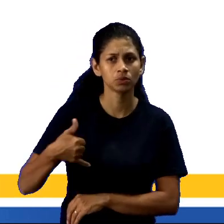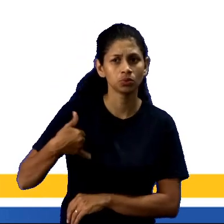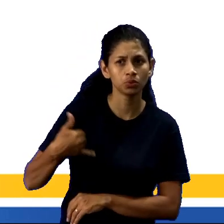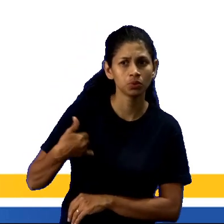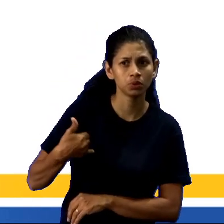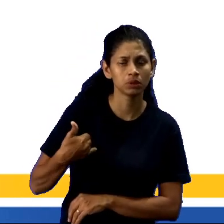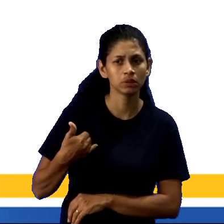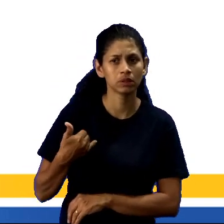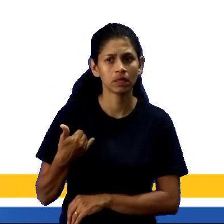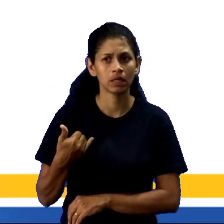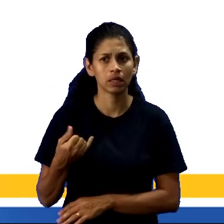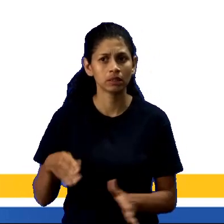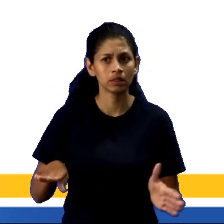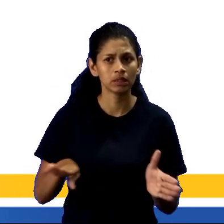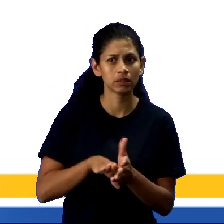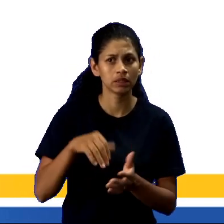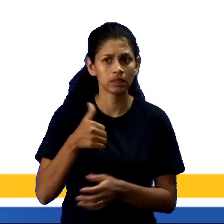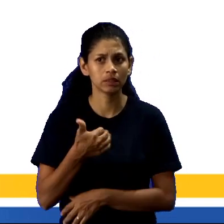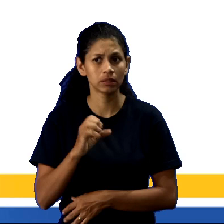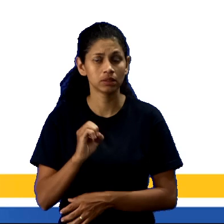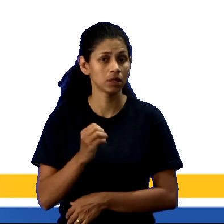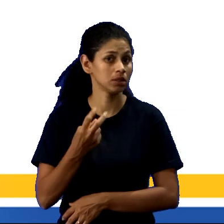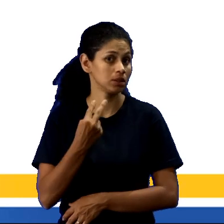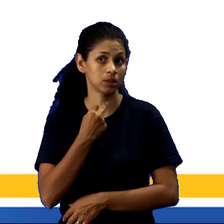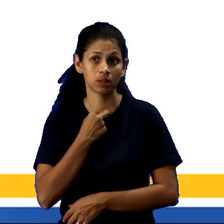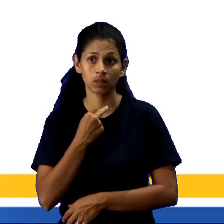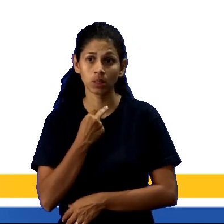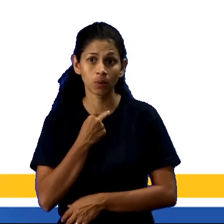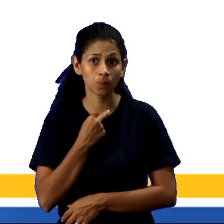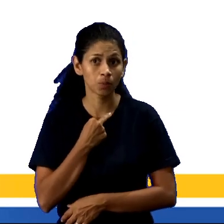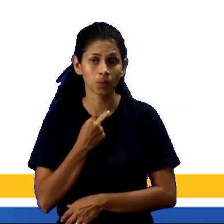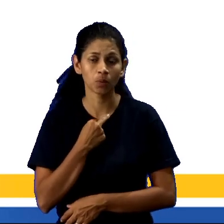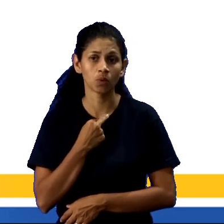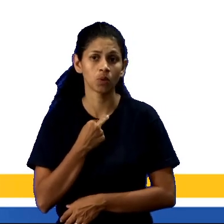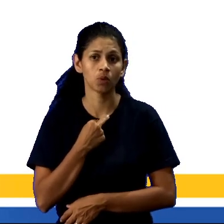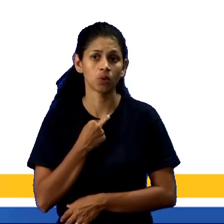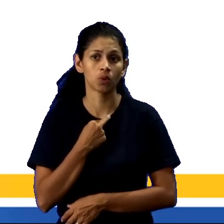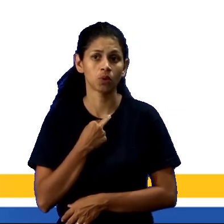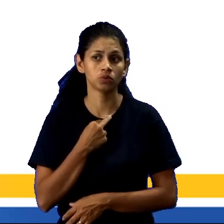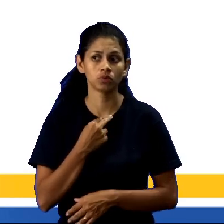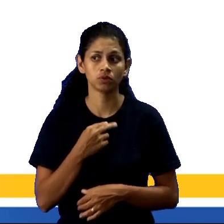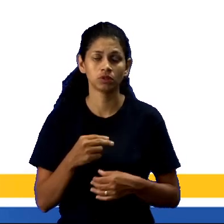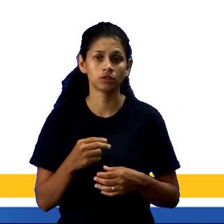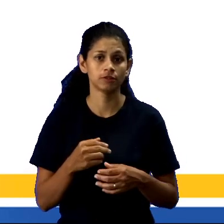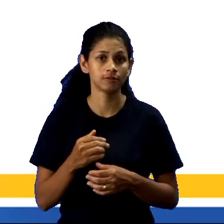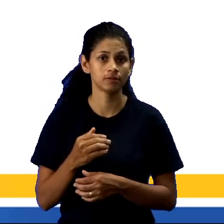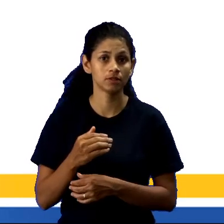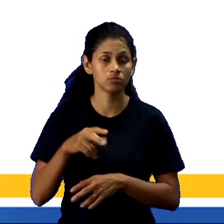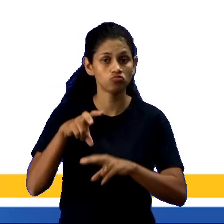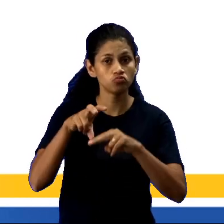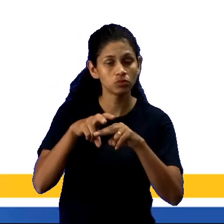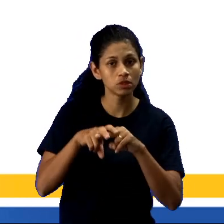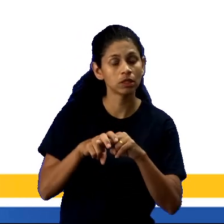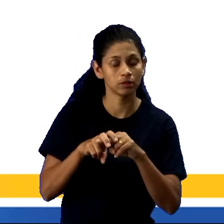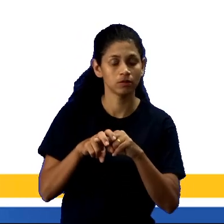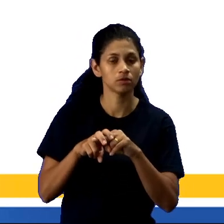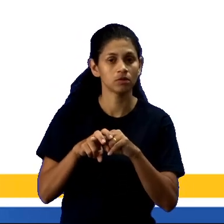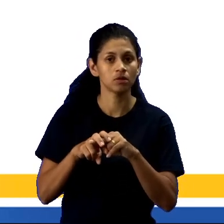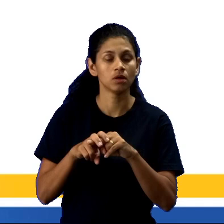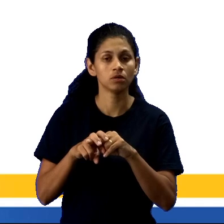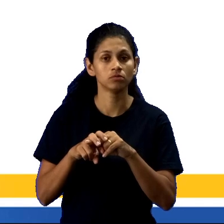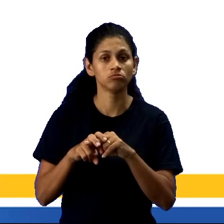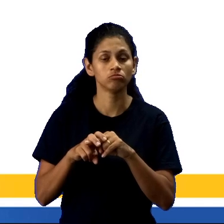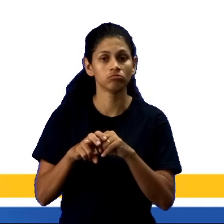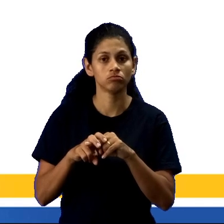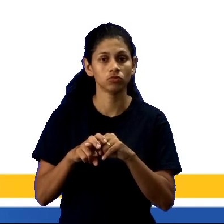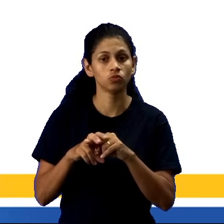atingido 1,45 m de altura devem ser transportadas nos bancos traseiros,